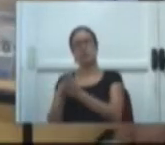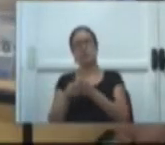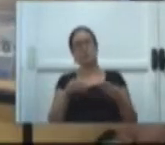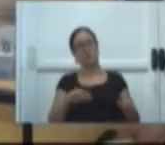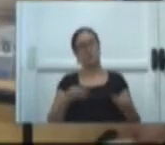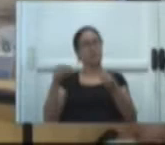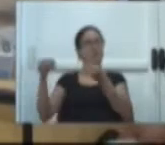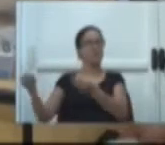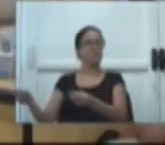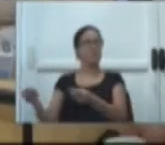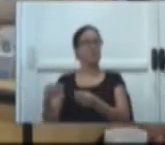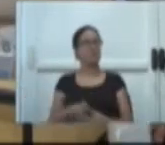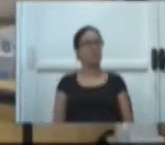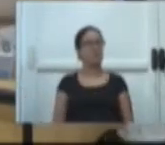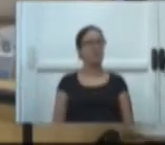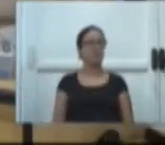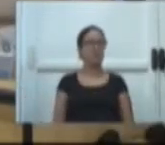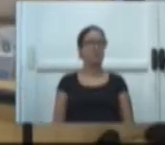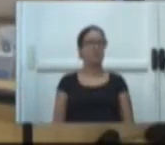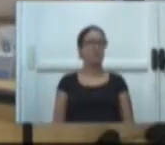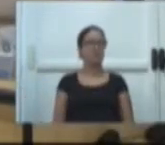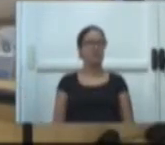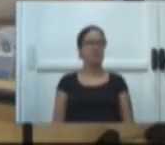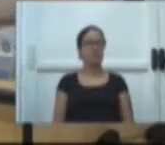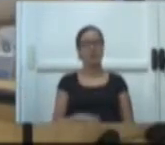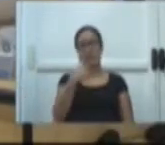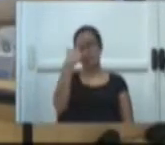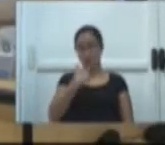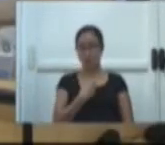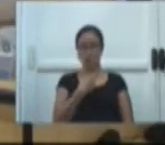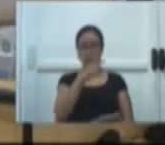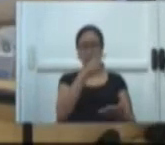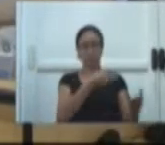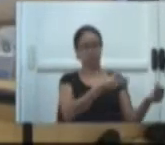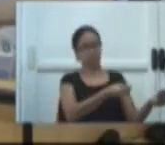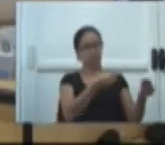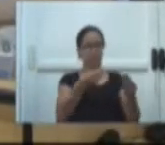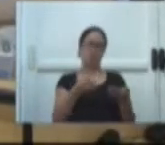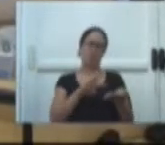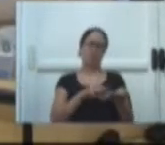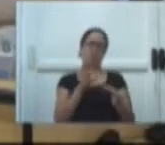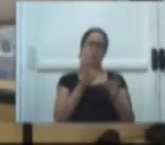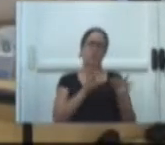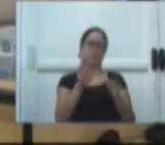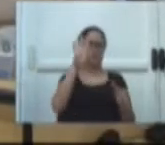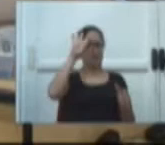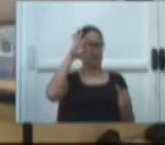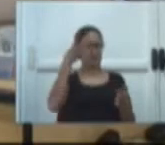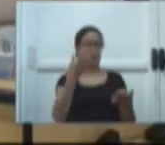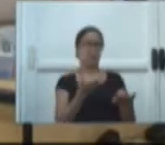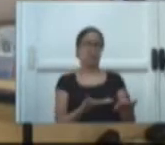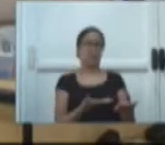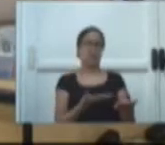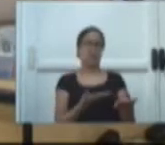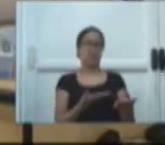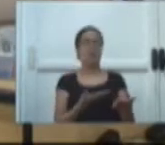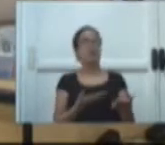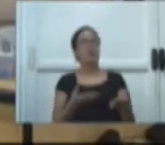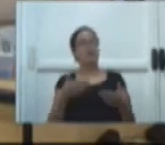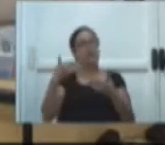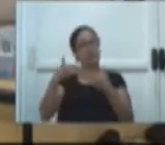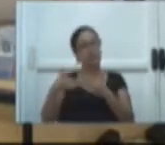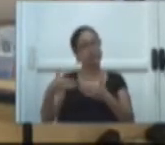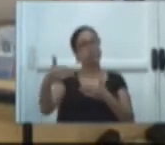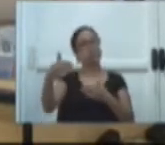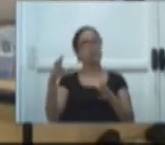Houve um equívoco aqui da parte desta presidência, que recebeu um projeto de resolução que prorroga os trabalhos da Comissão de Assuntos